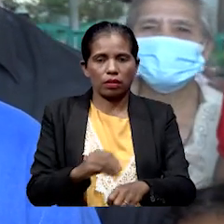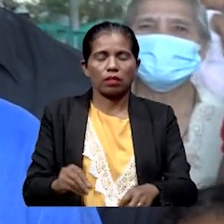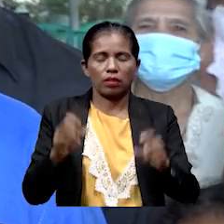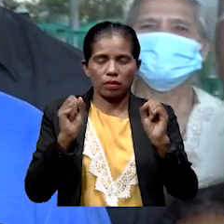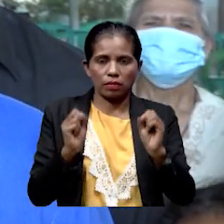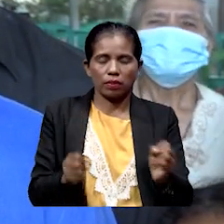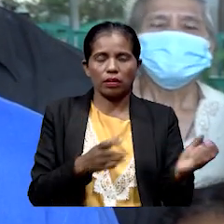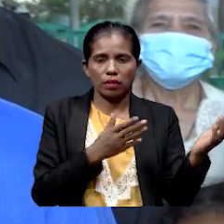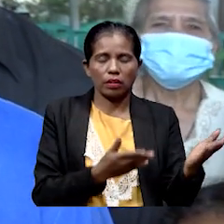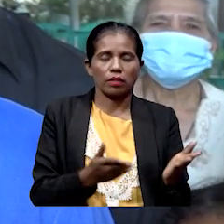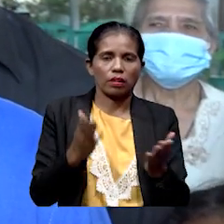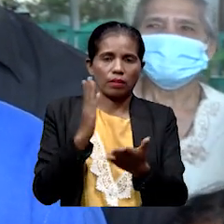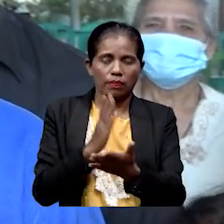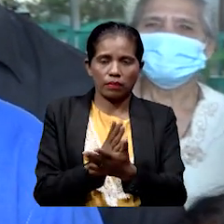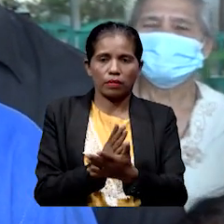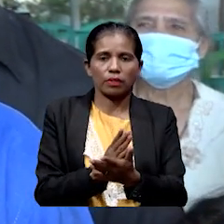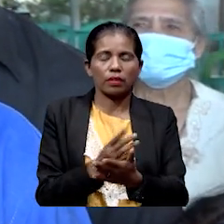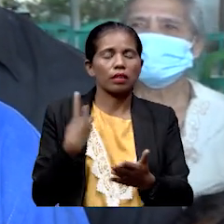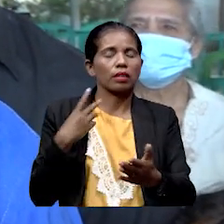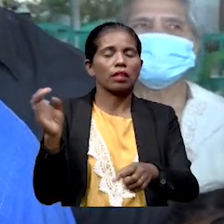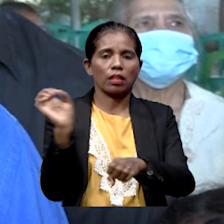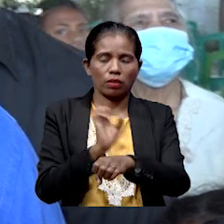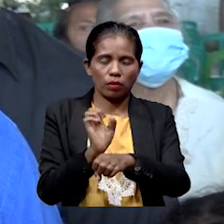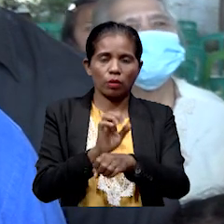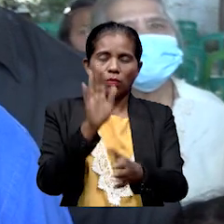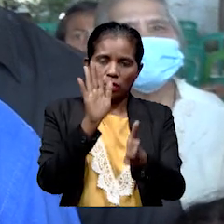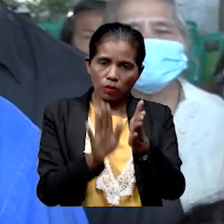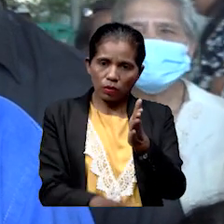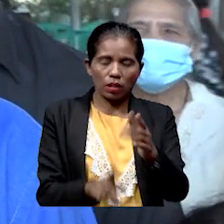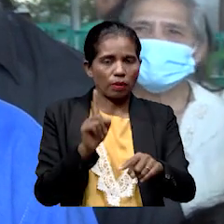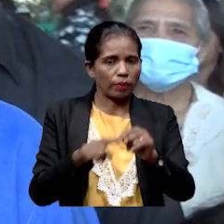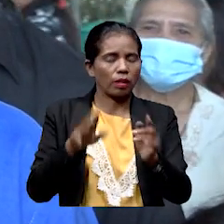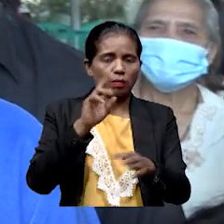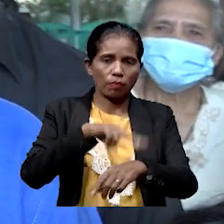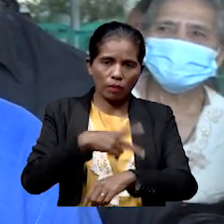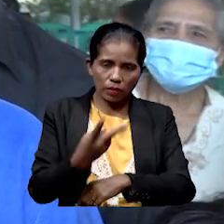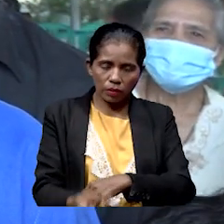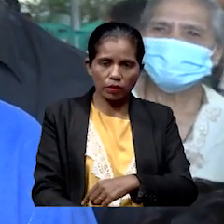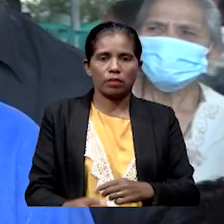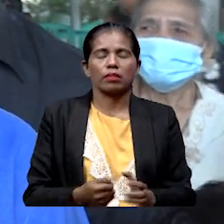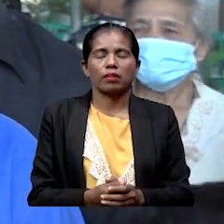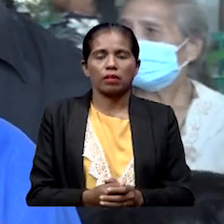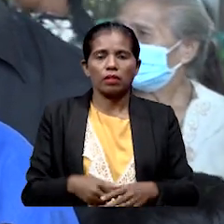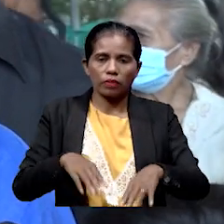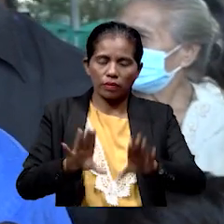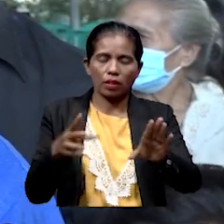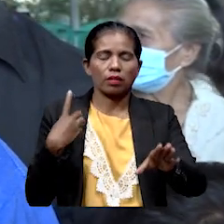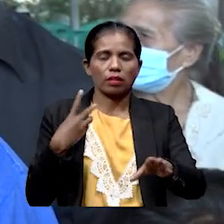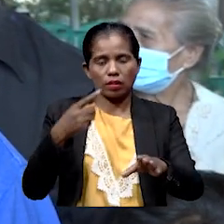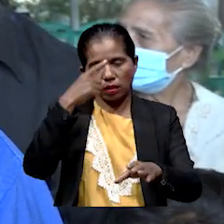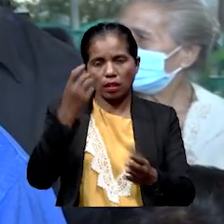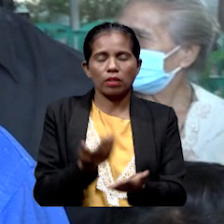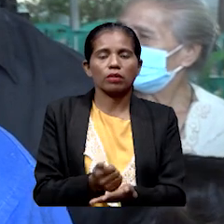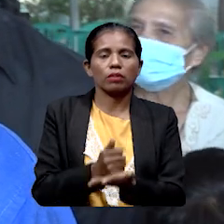trava de economia monoliutão, para tane que tem economia e tane